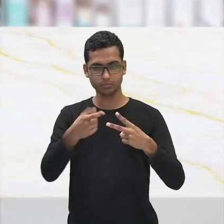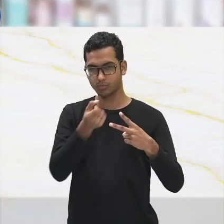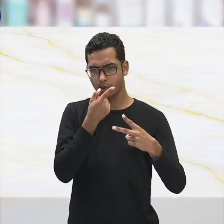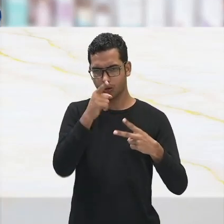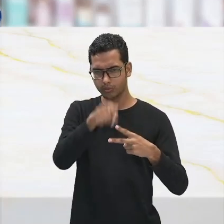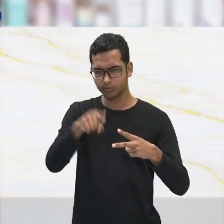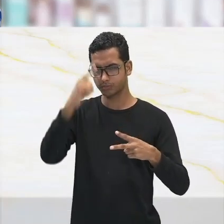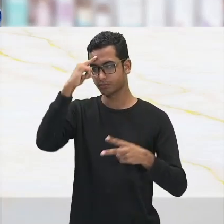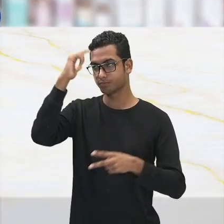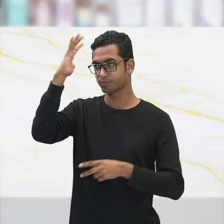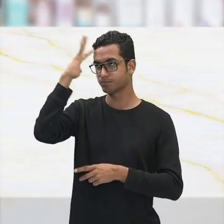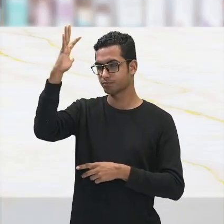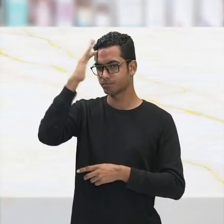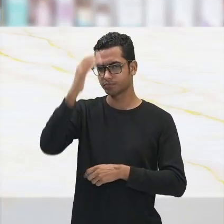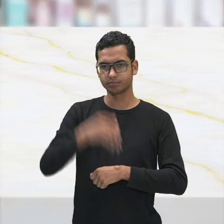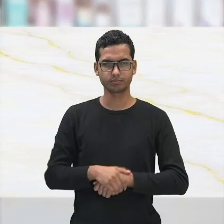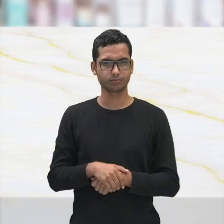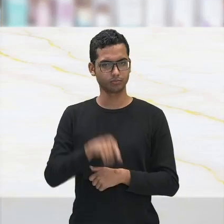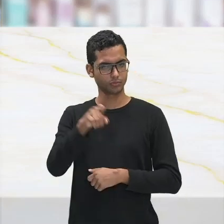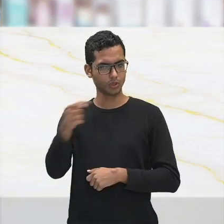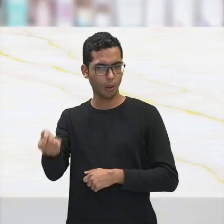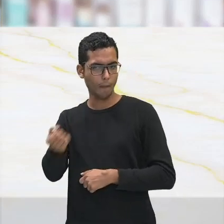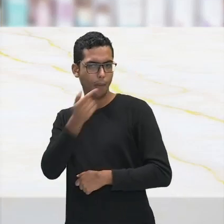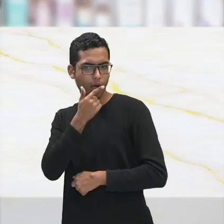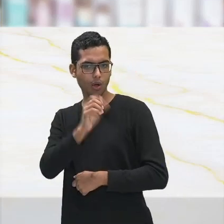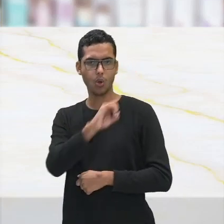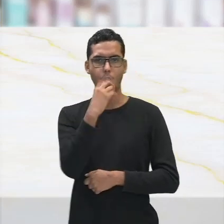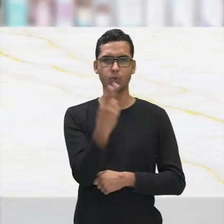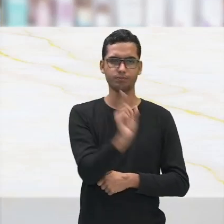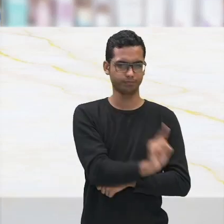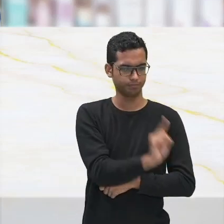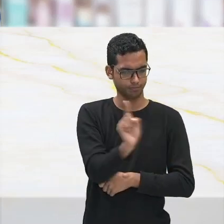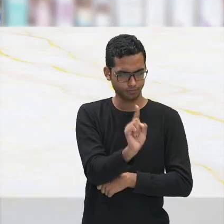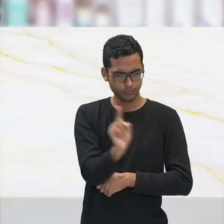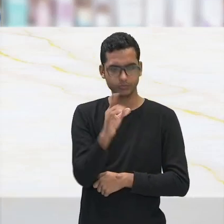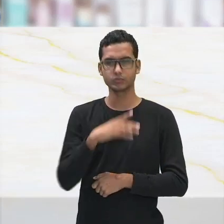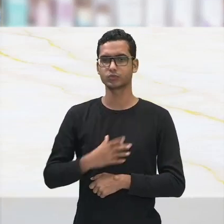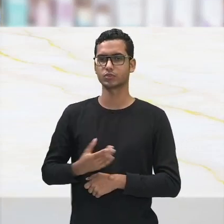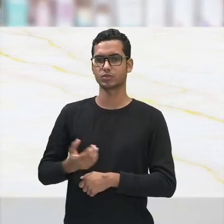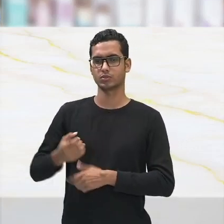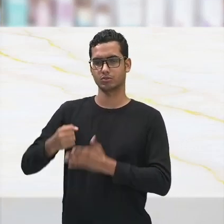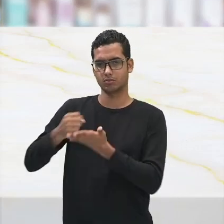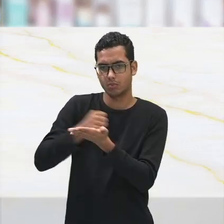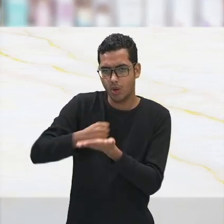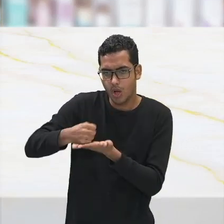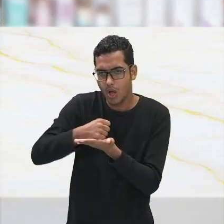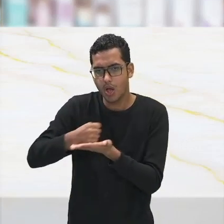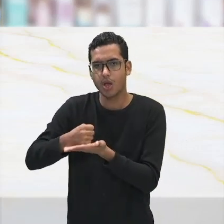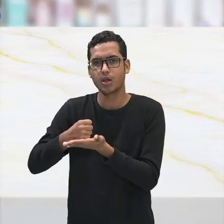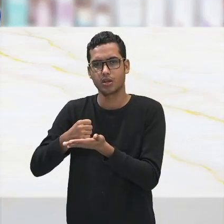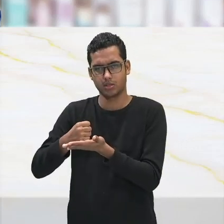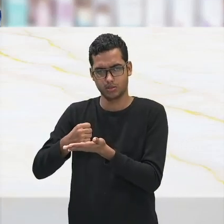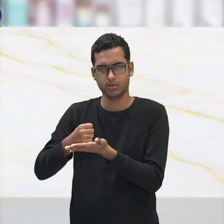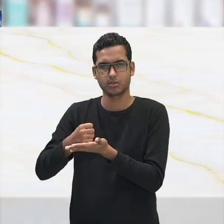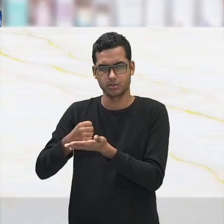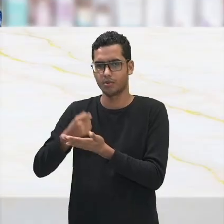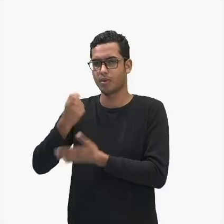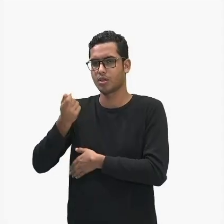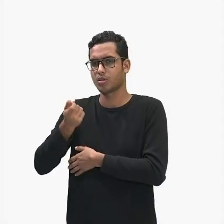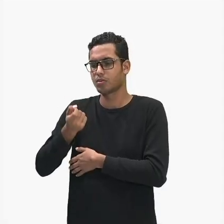ficar pensando se vocês iriam tomar ou não essa aspirina